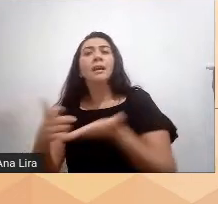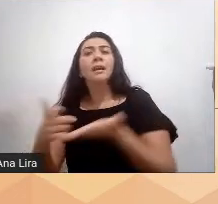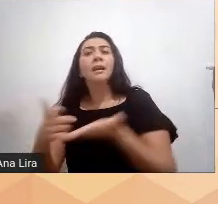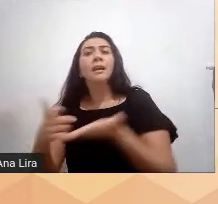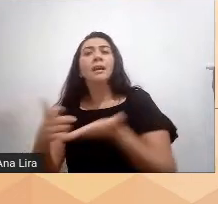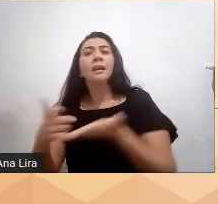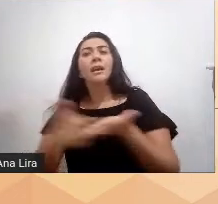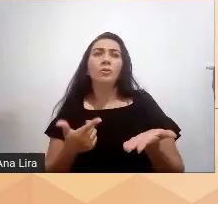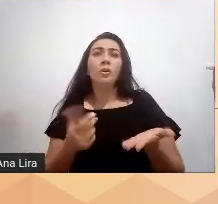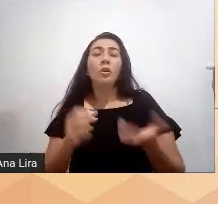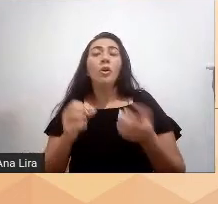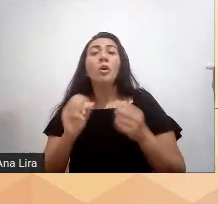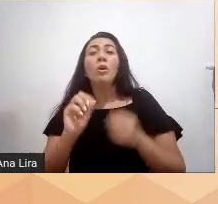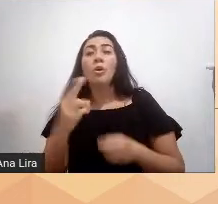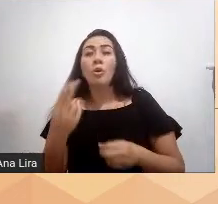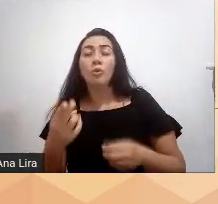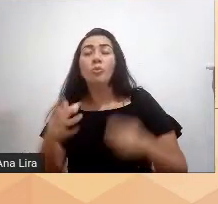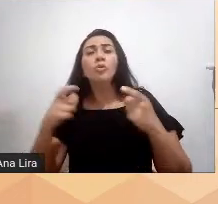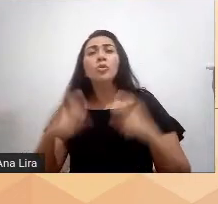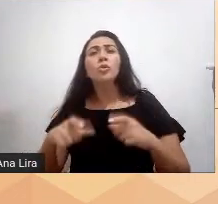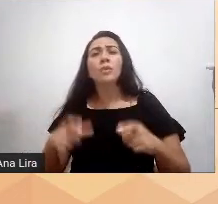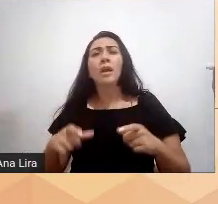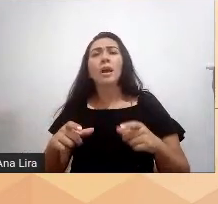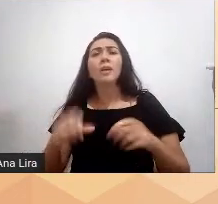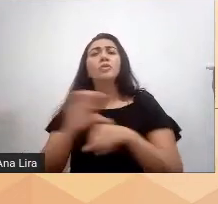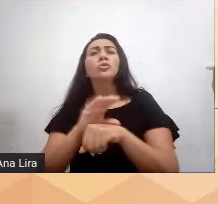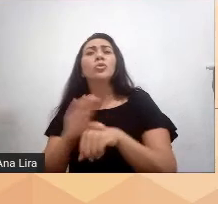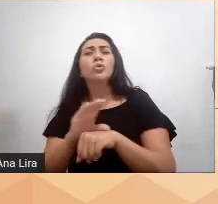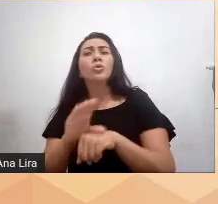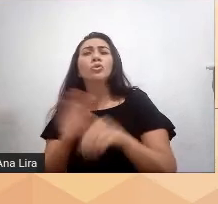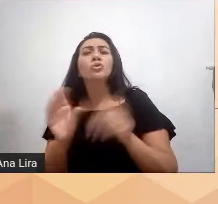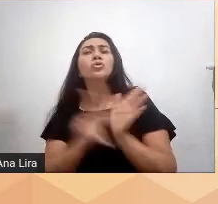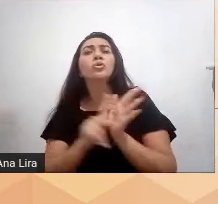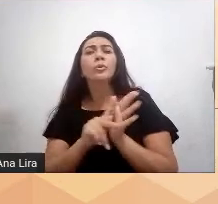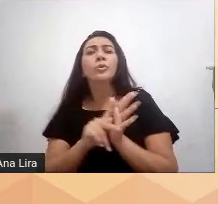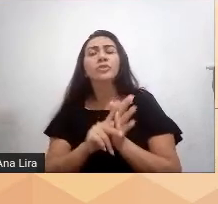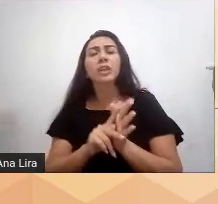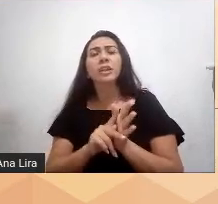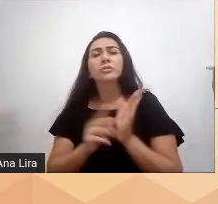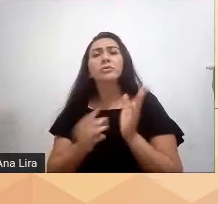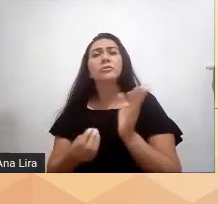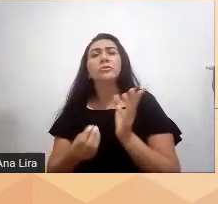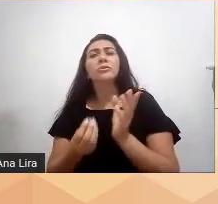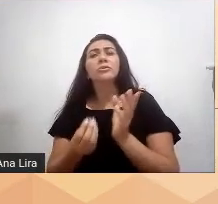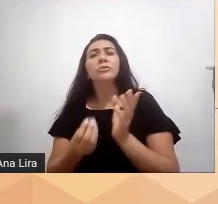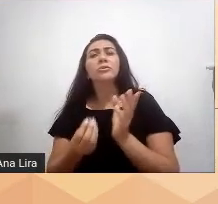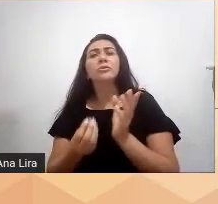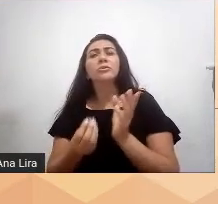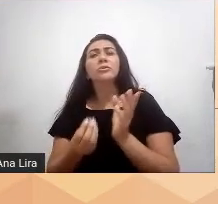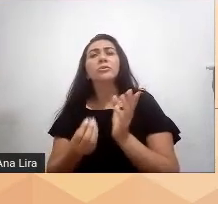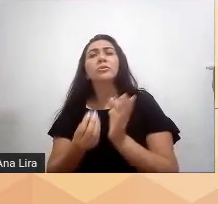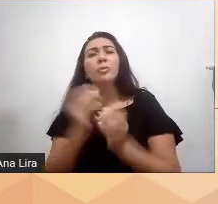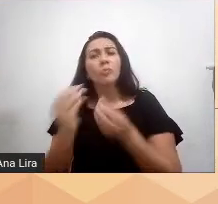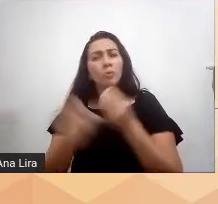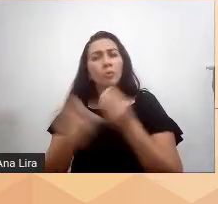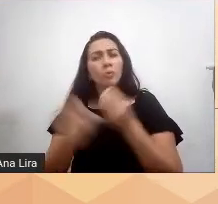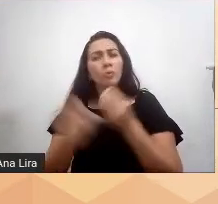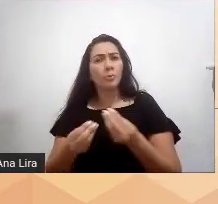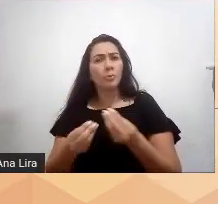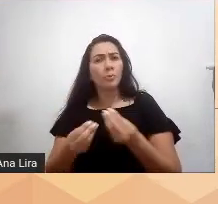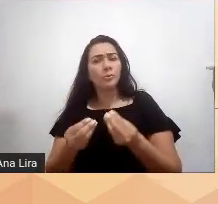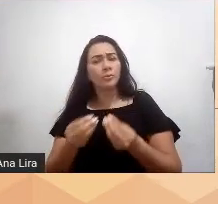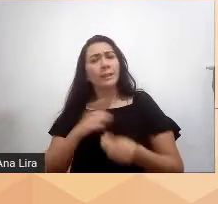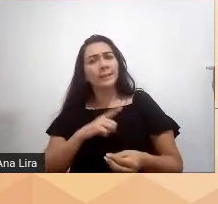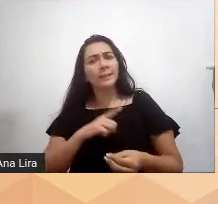tem elevador, se tem rampa, se na escada tem corrimão, né? Deixa eu